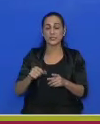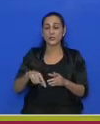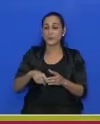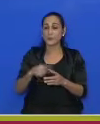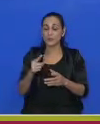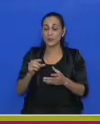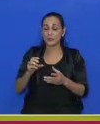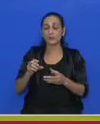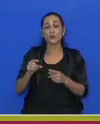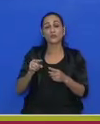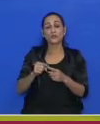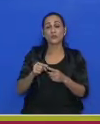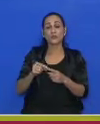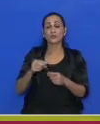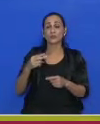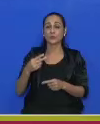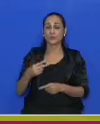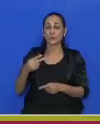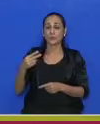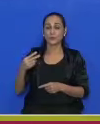primeiro sorteio, concurso número